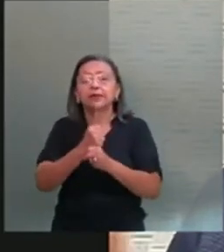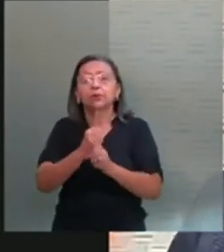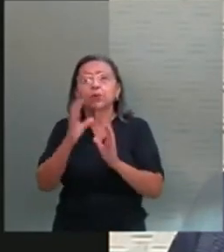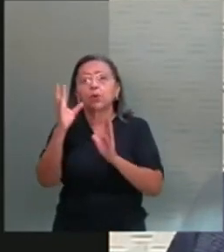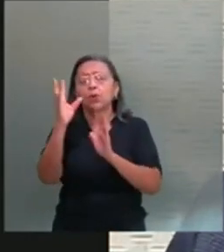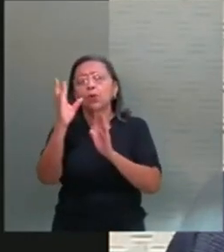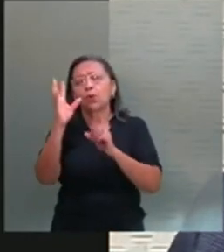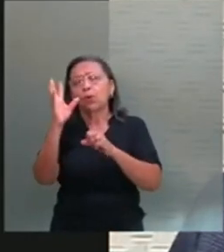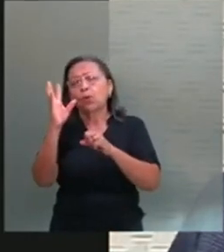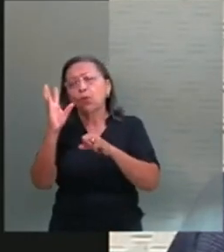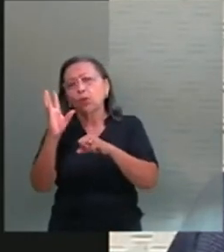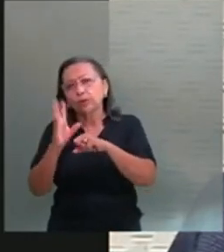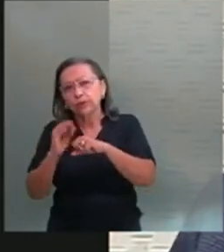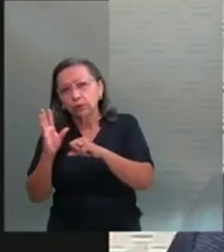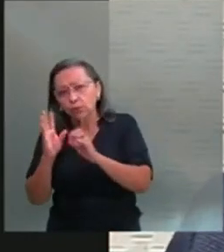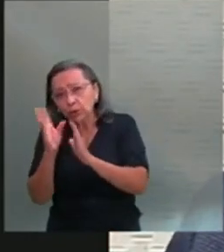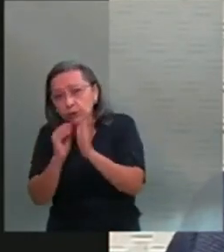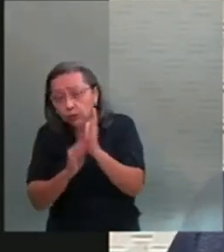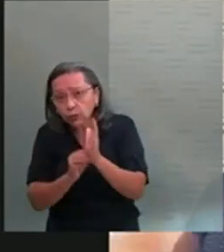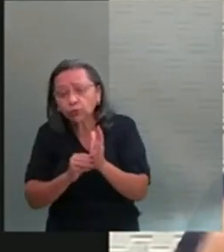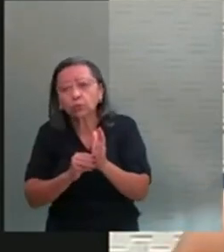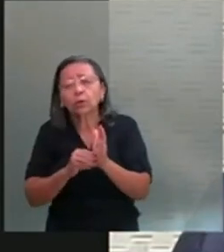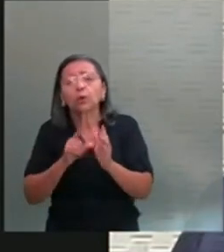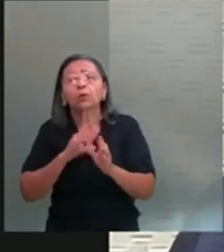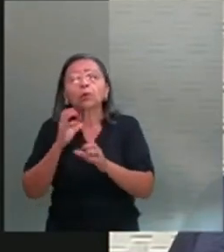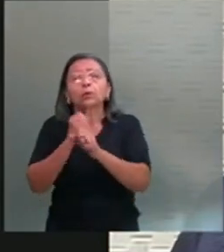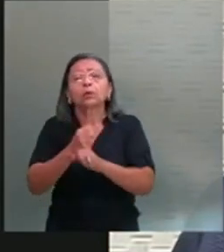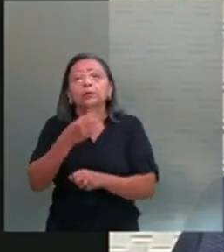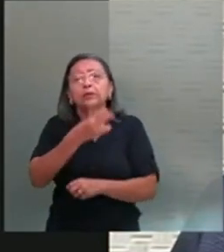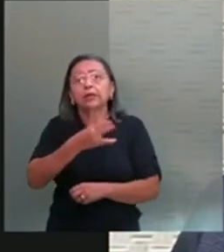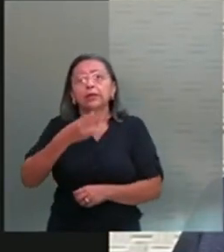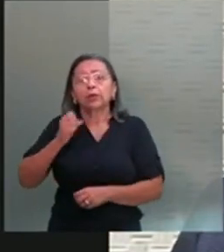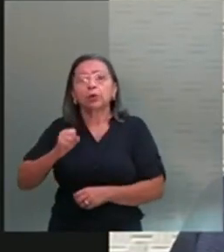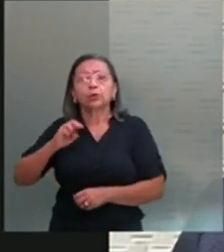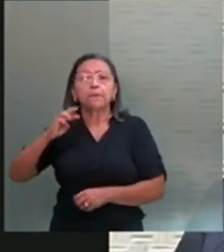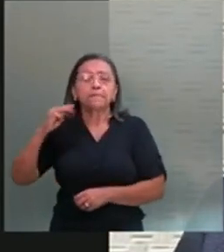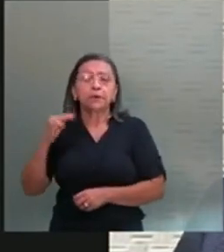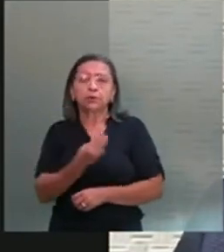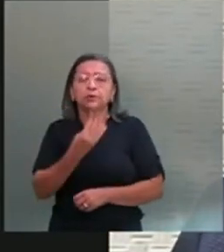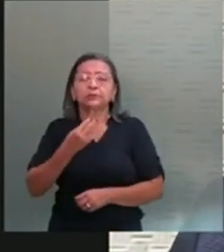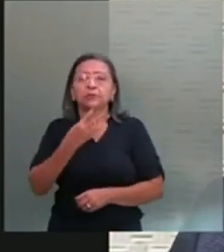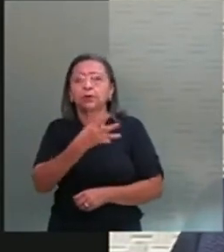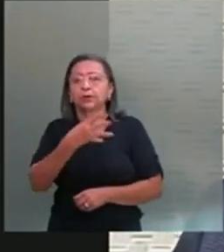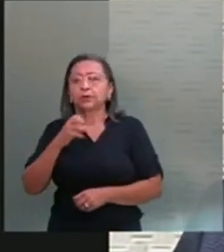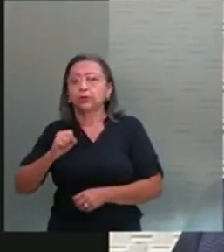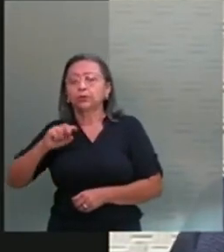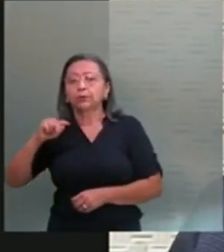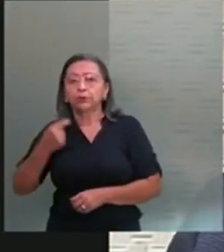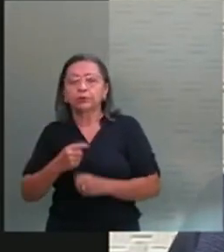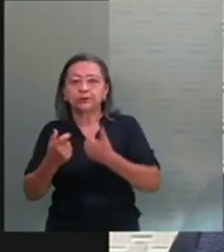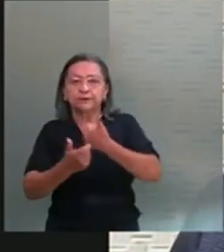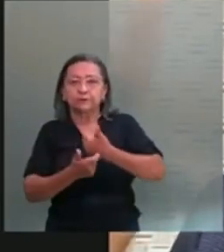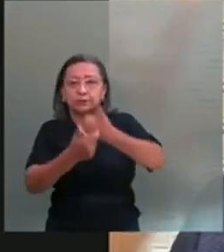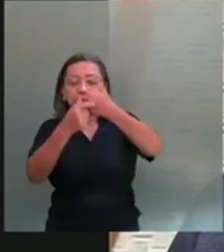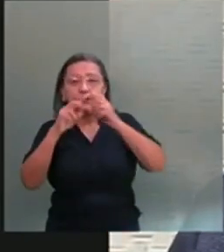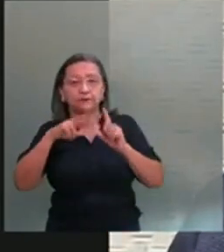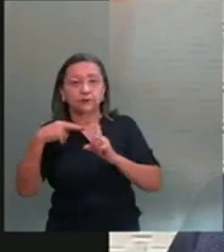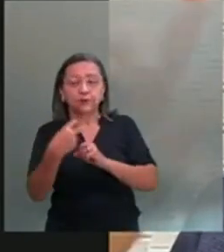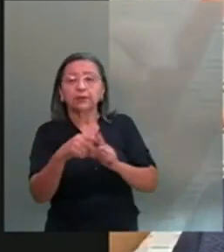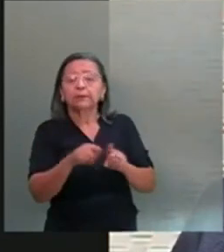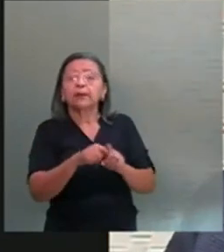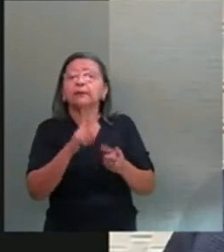conteúdos publicados pela agência contabilizaram entre 38 milhões e 40 milhões de visualizações. E